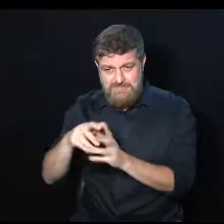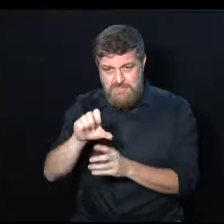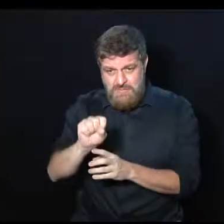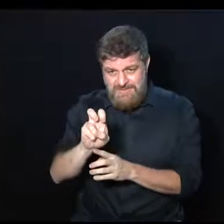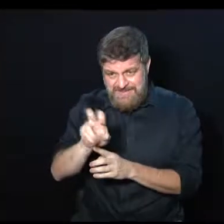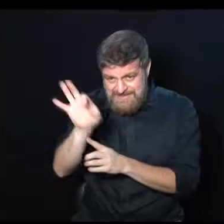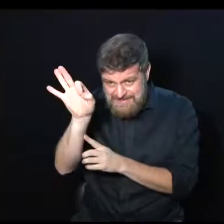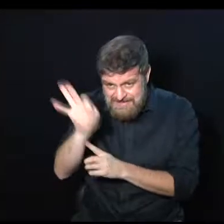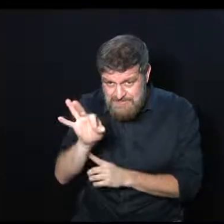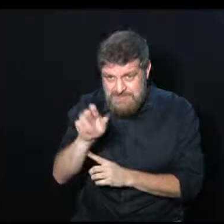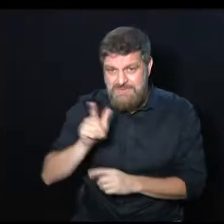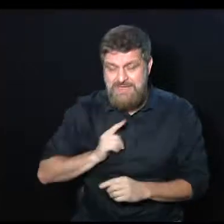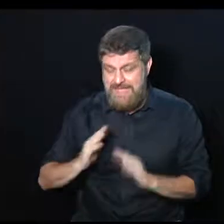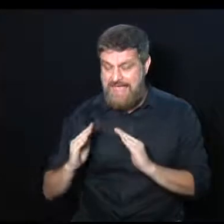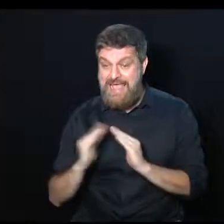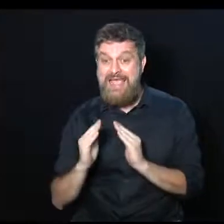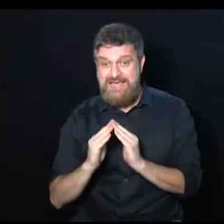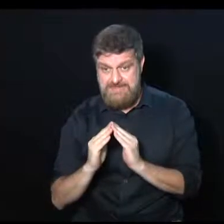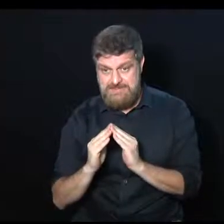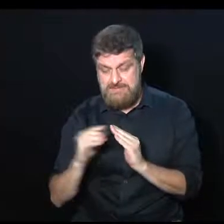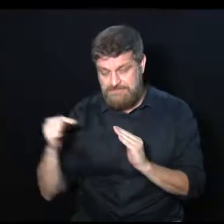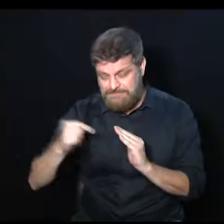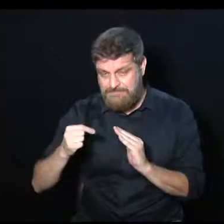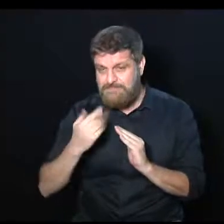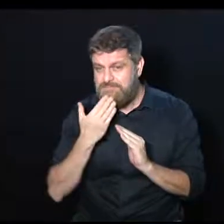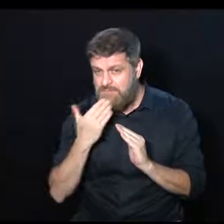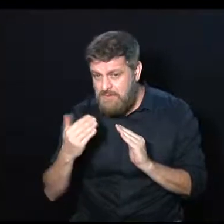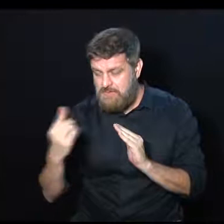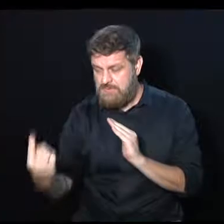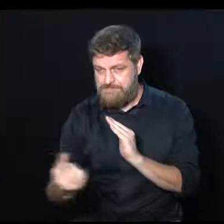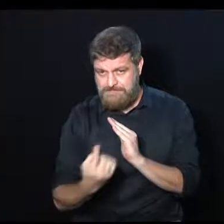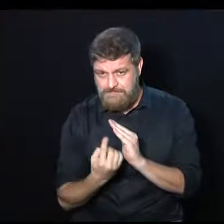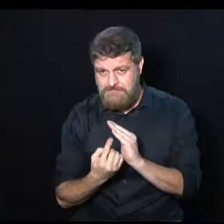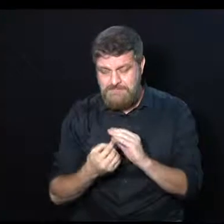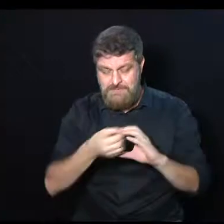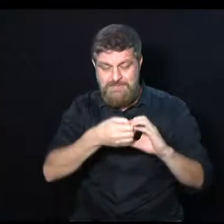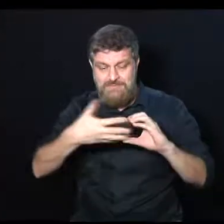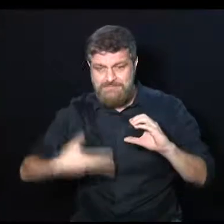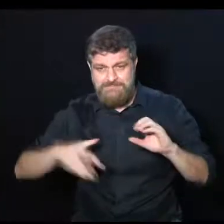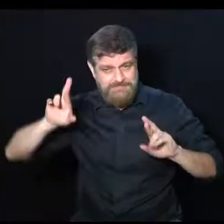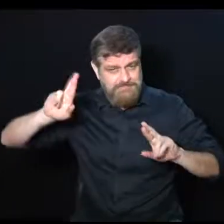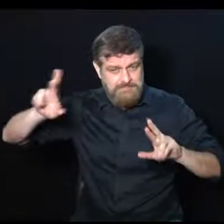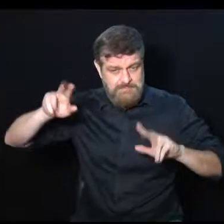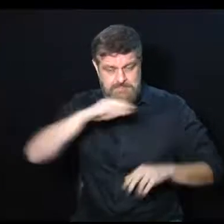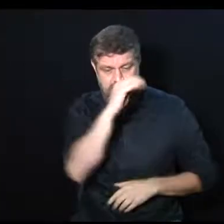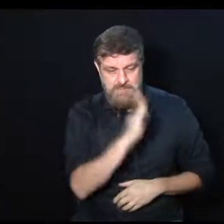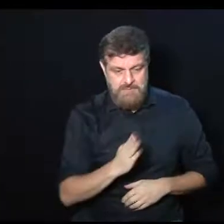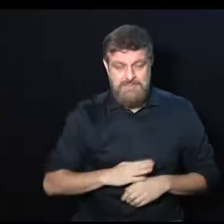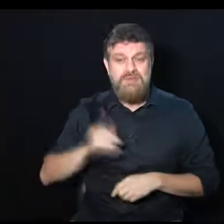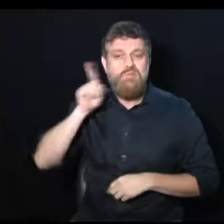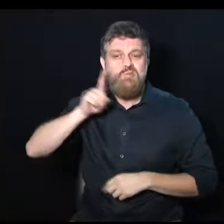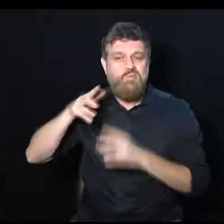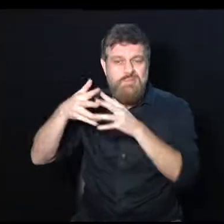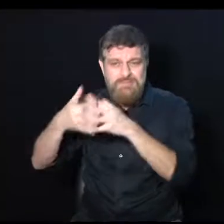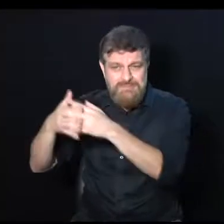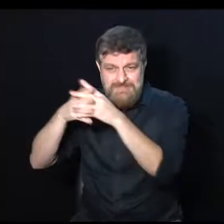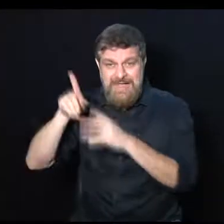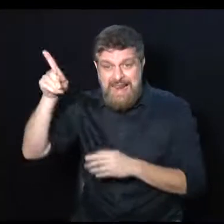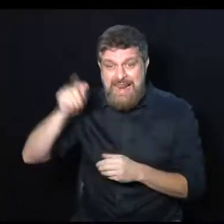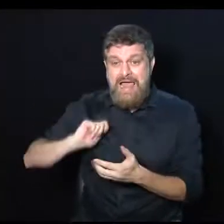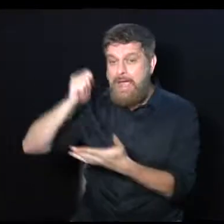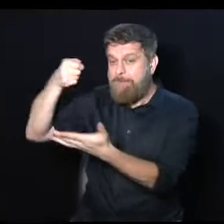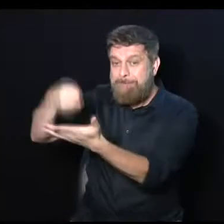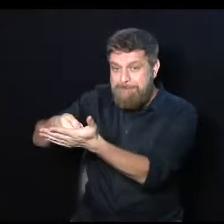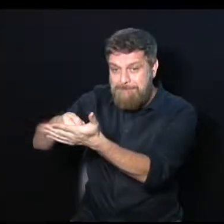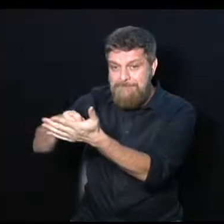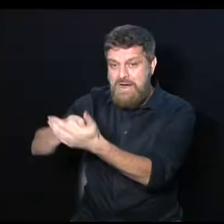da demanda é dos domicílios. Por quê? Porque são características diferentes. O atendimento à saúde nos Estados Unidos é pago, não existe